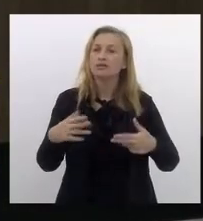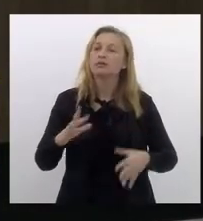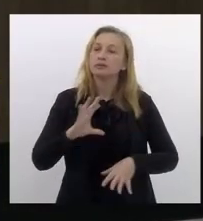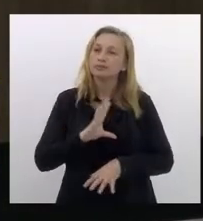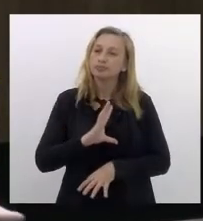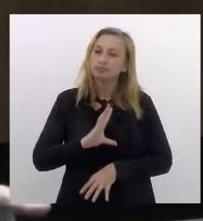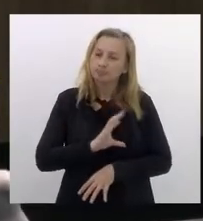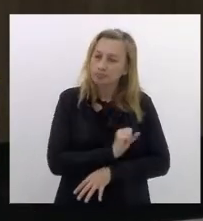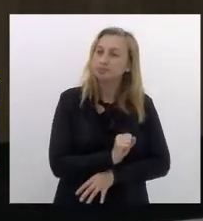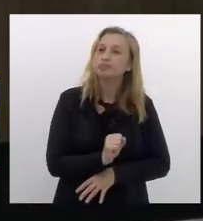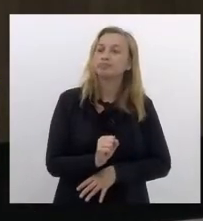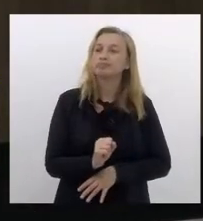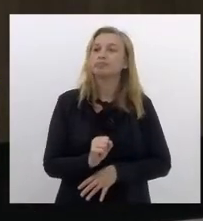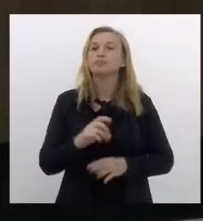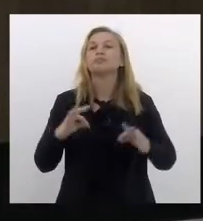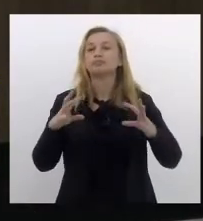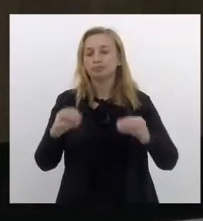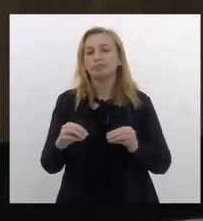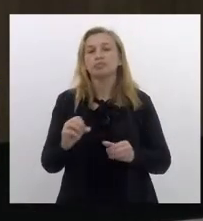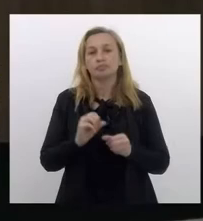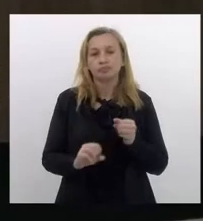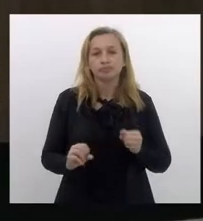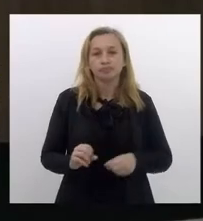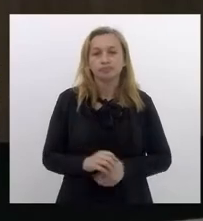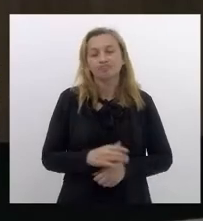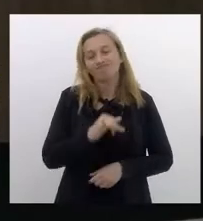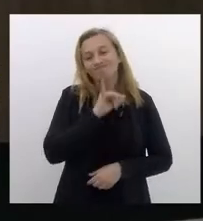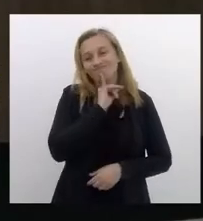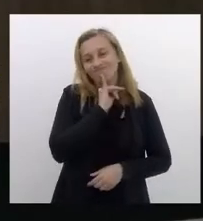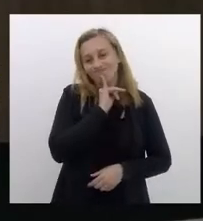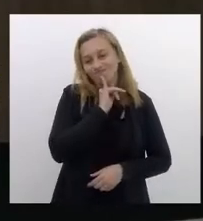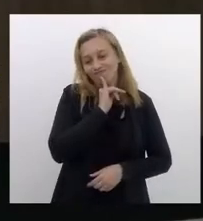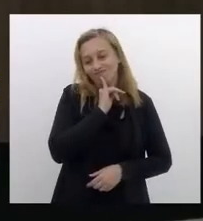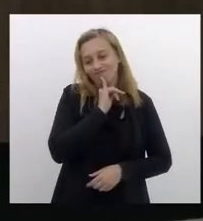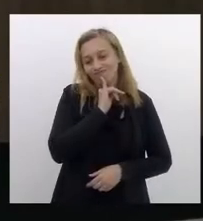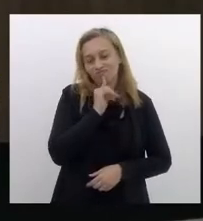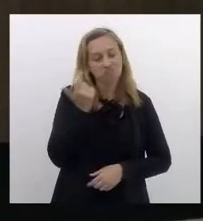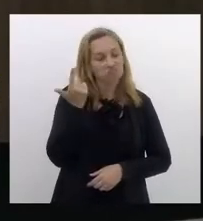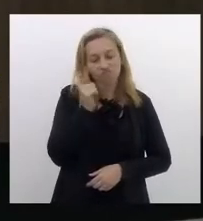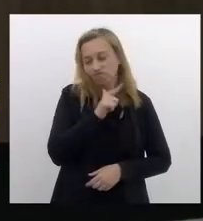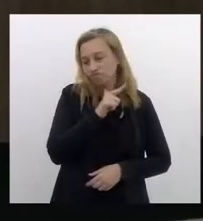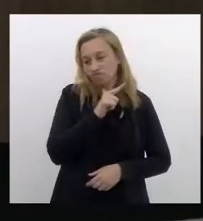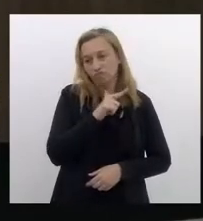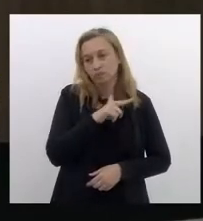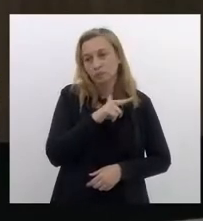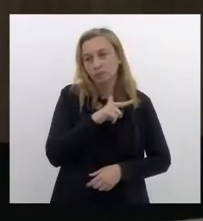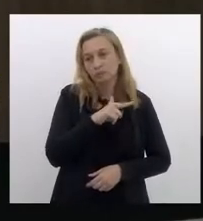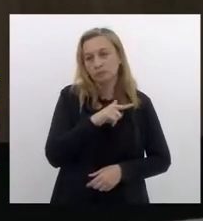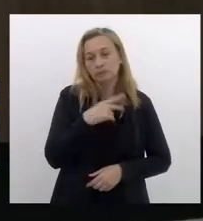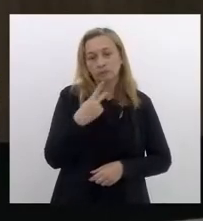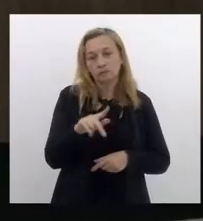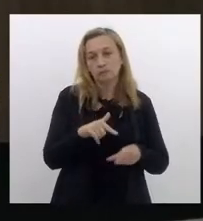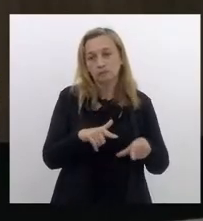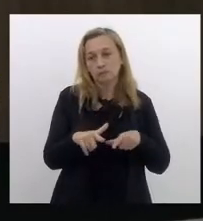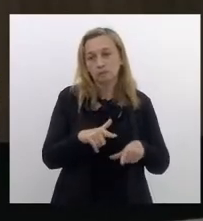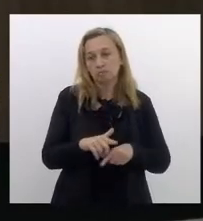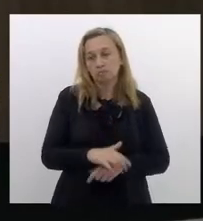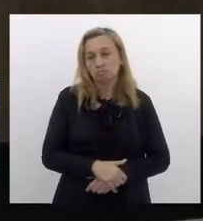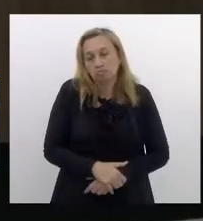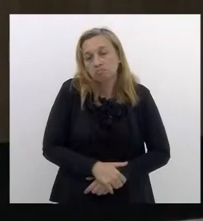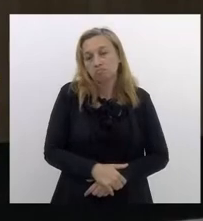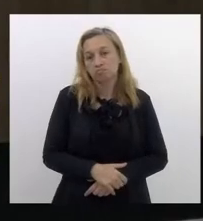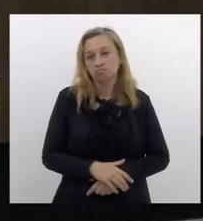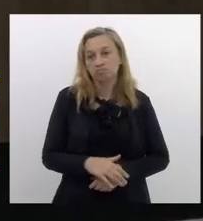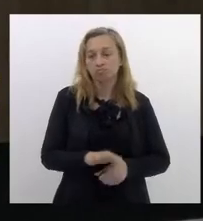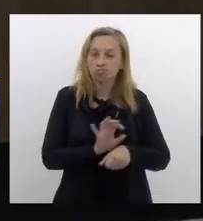era um homem apaixonado por tudo que fazia. Infelizmente, não conseguiu exercer o mandato, porque a